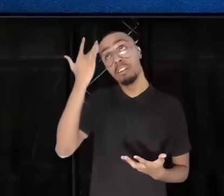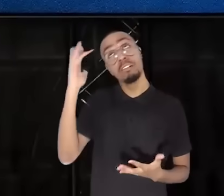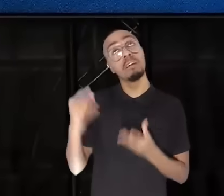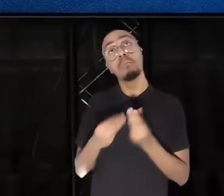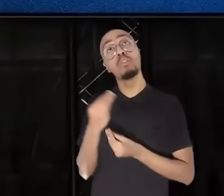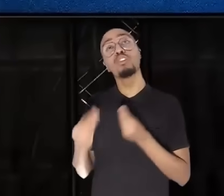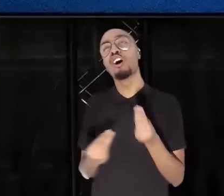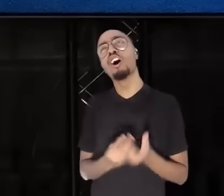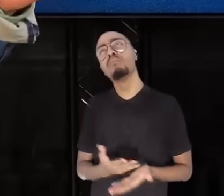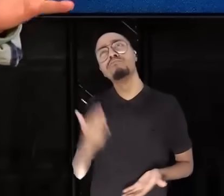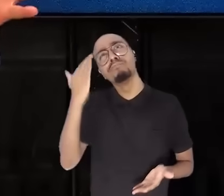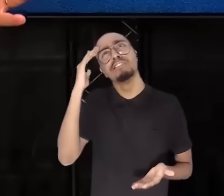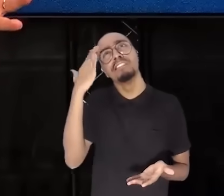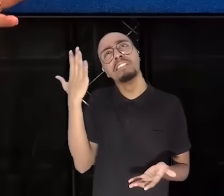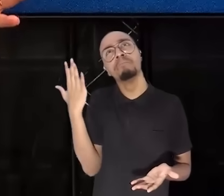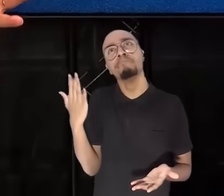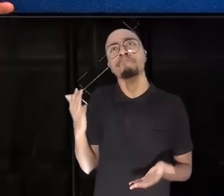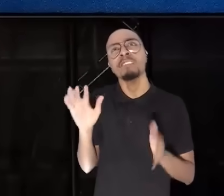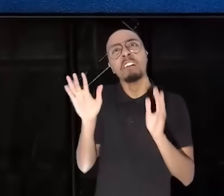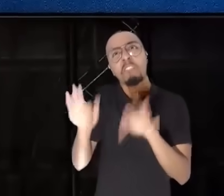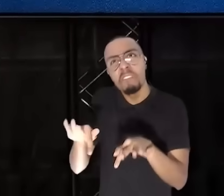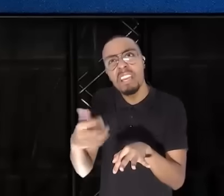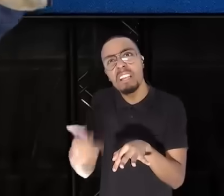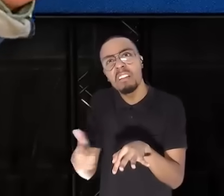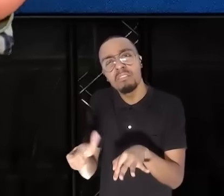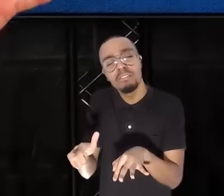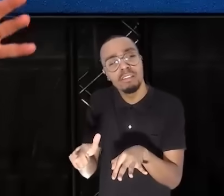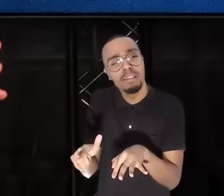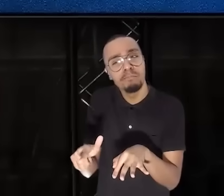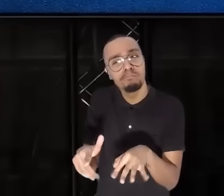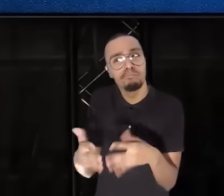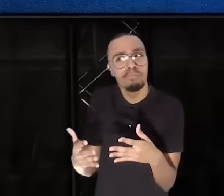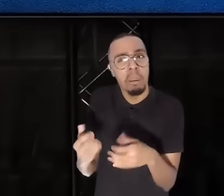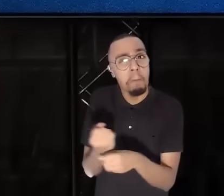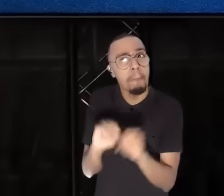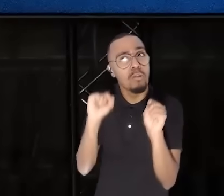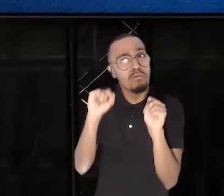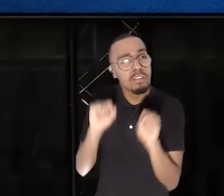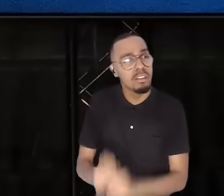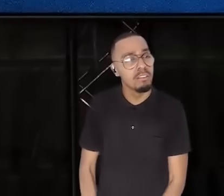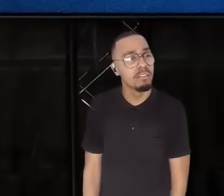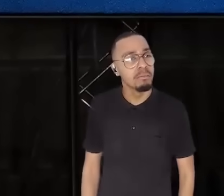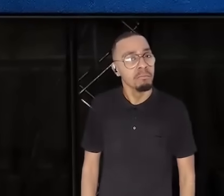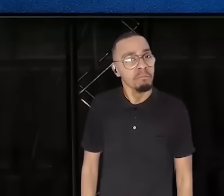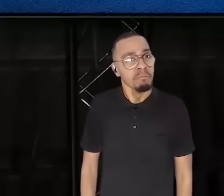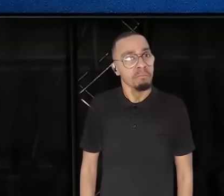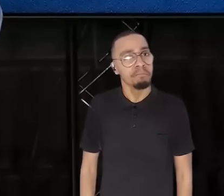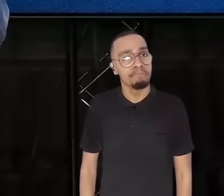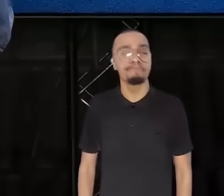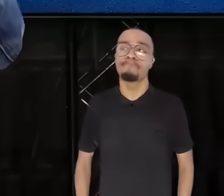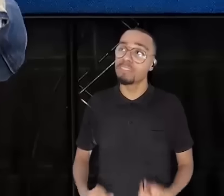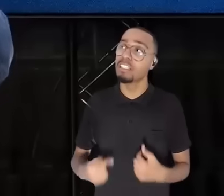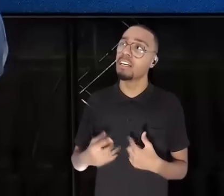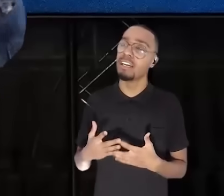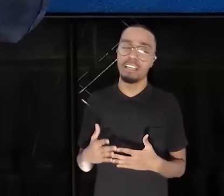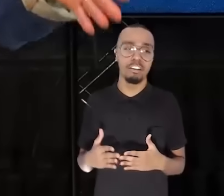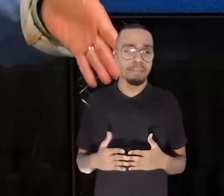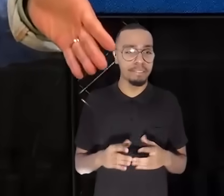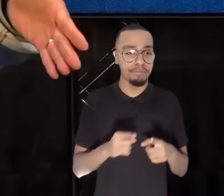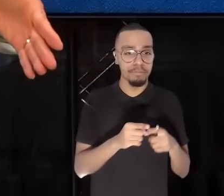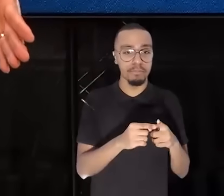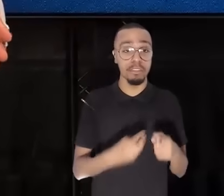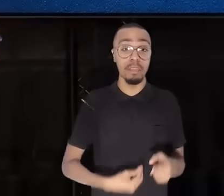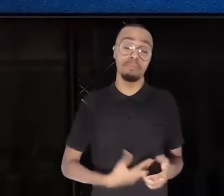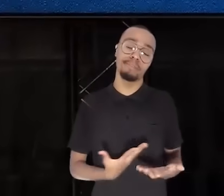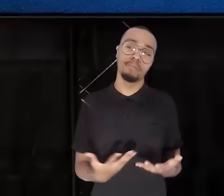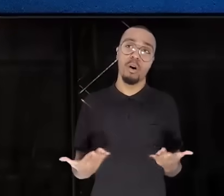nossa cabeça, não ter fim não é compreensível. Nós vivemos numa linha linear de